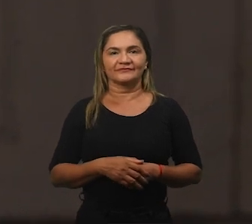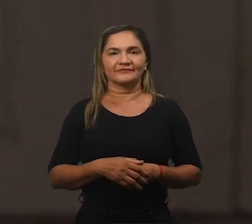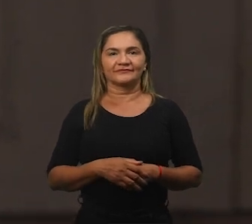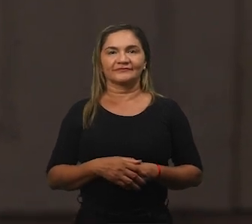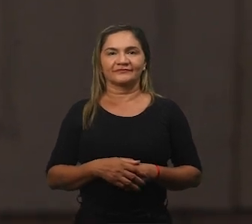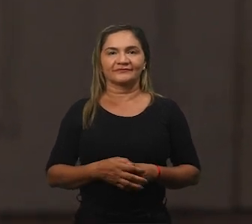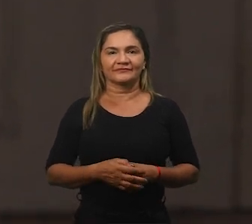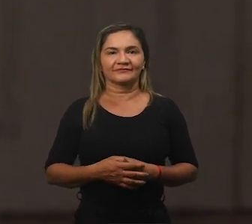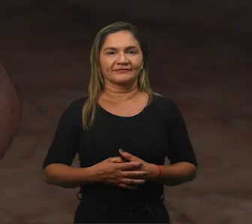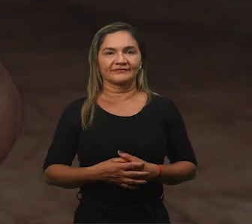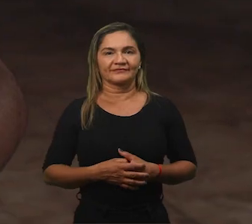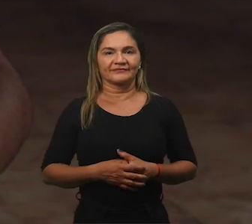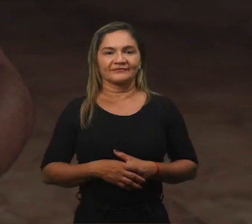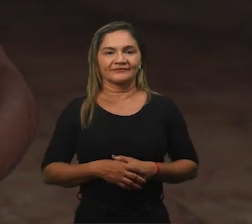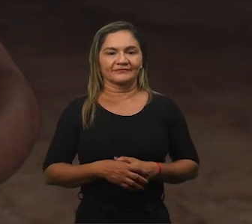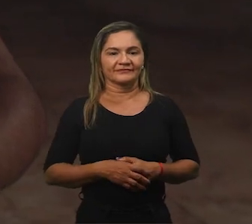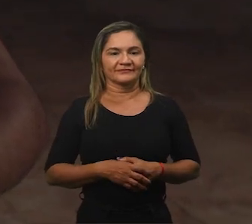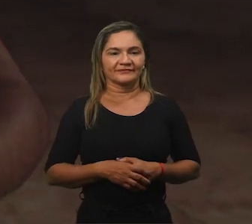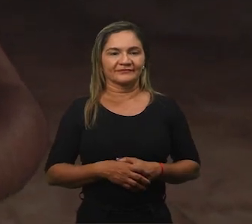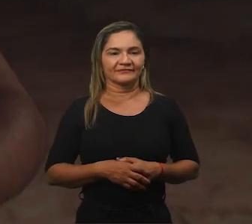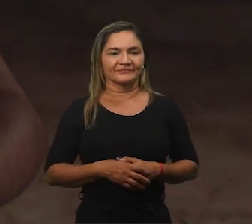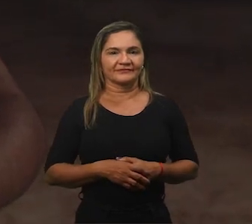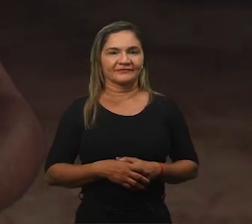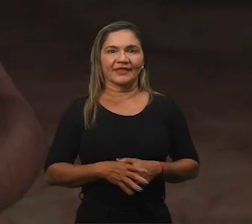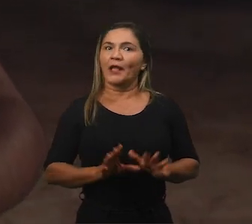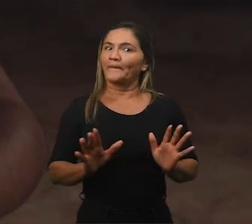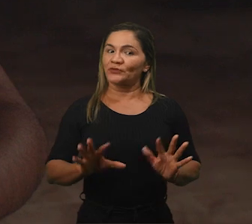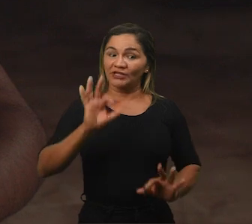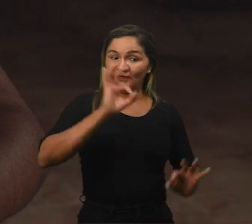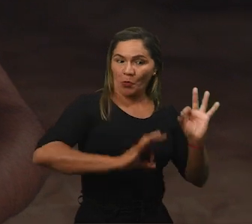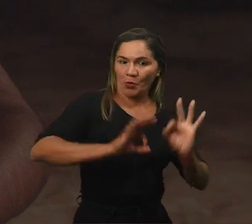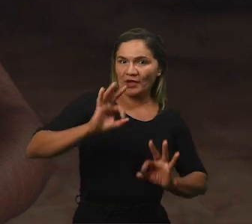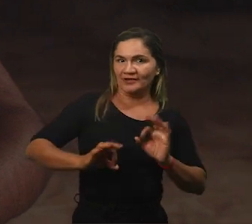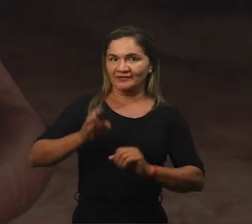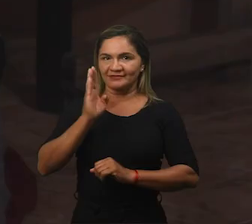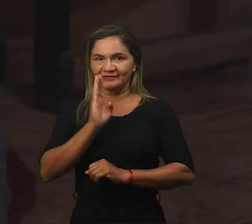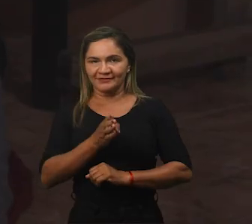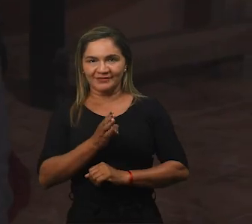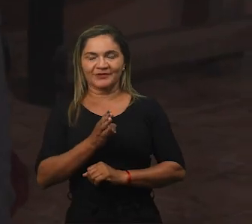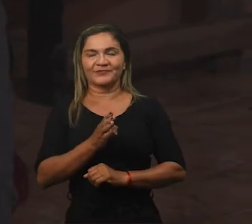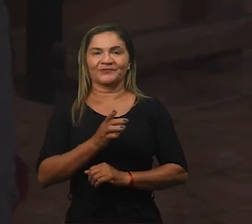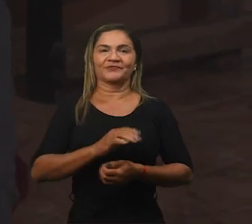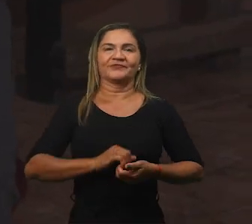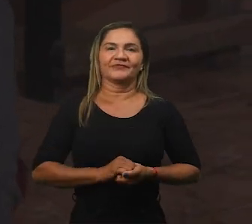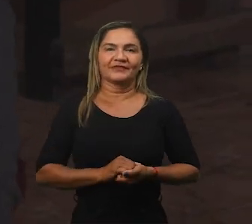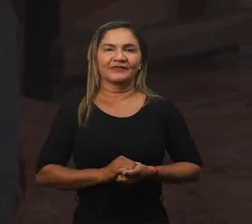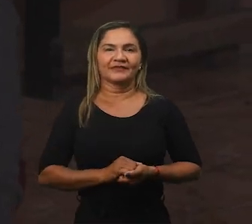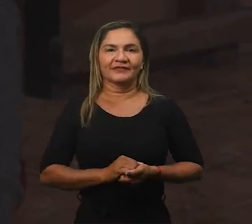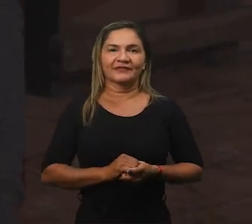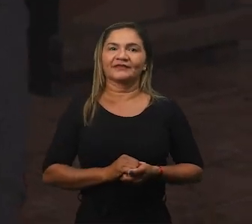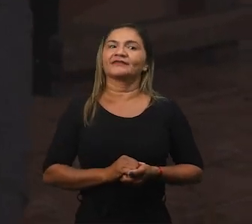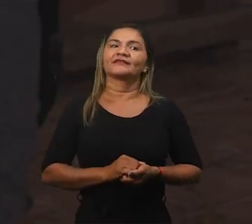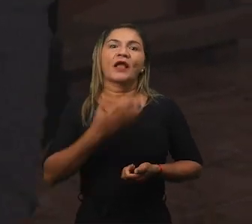Pronto, a Lady já tá pronta. Não é melhor nós jogar videogame, não? Não é melhor você ir pra casa, Chip? Eu e o Lucas vamos fazer um filme.